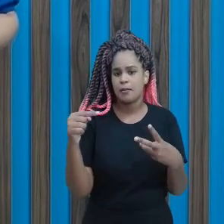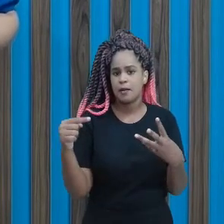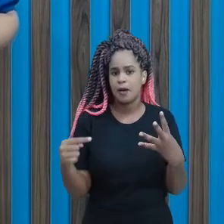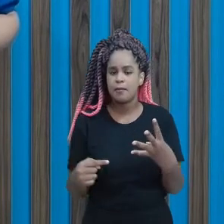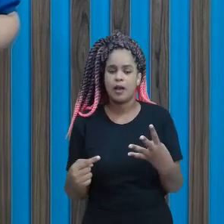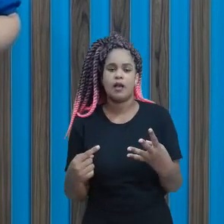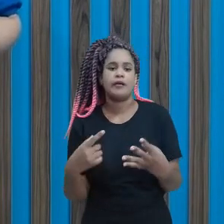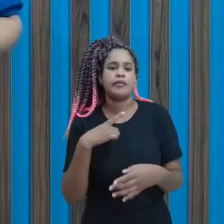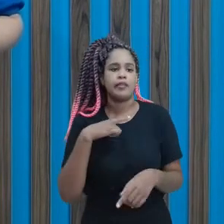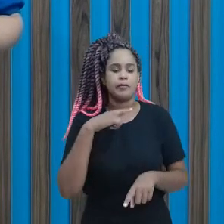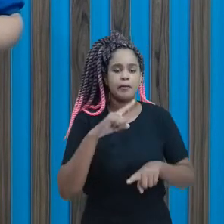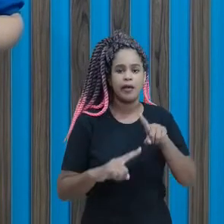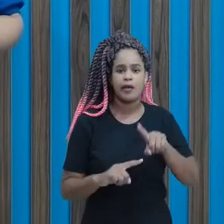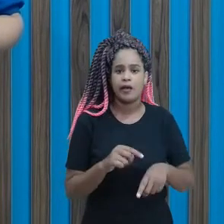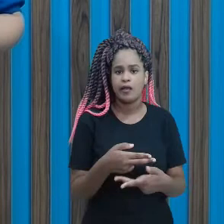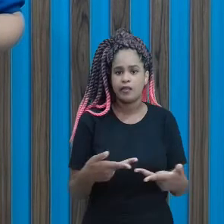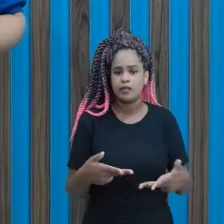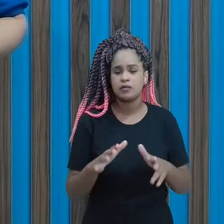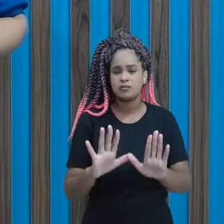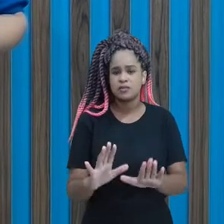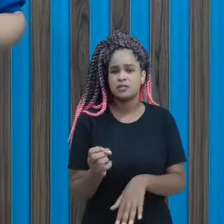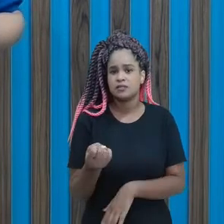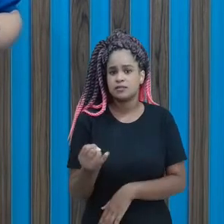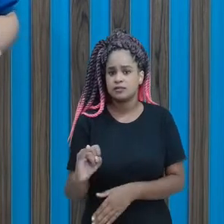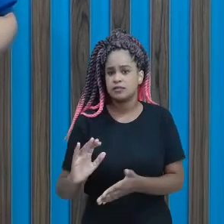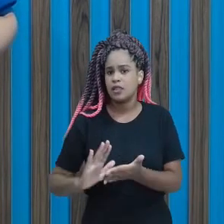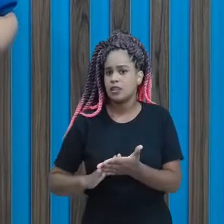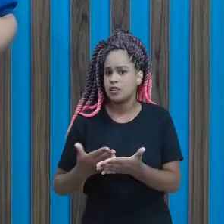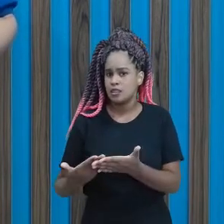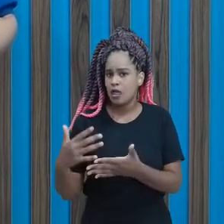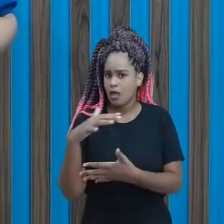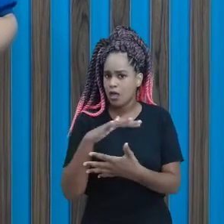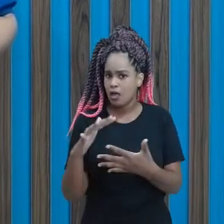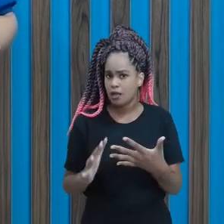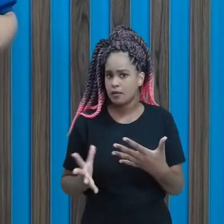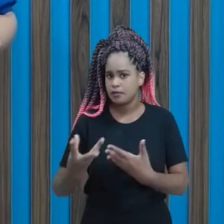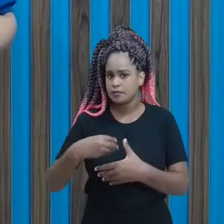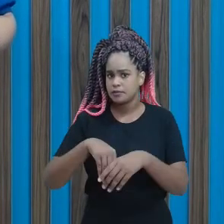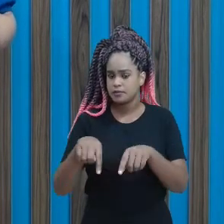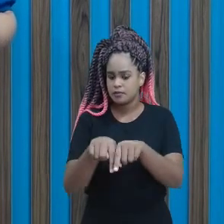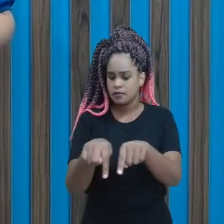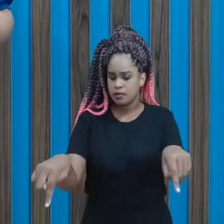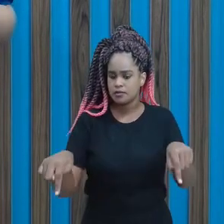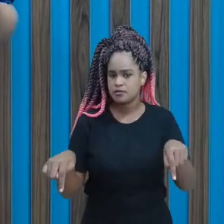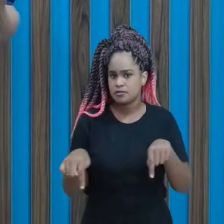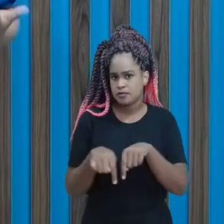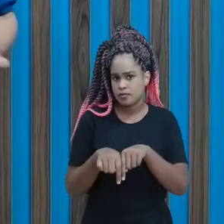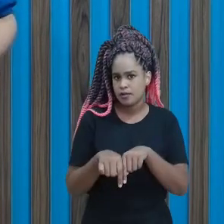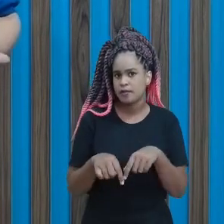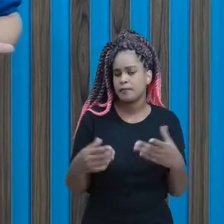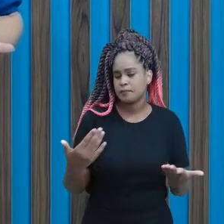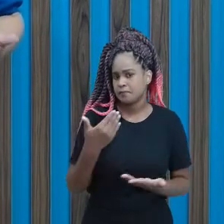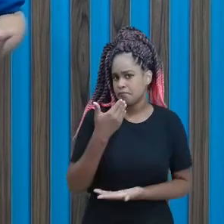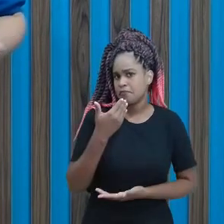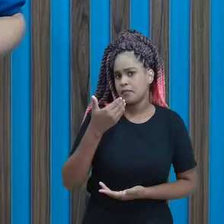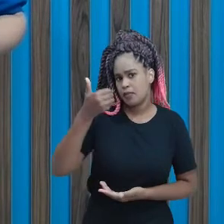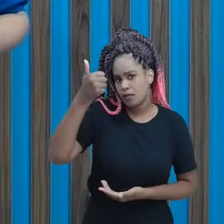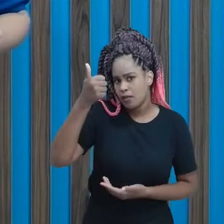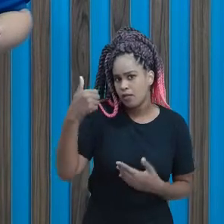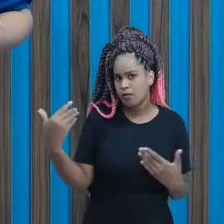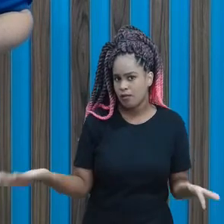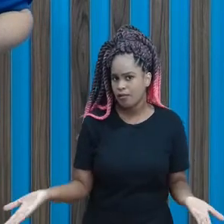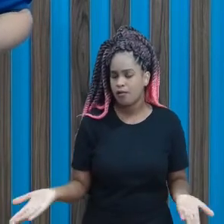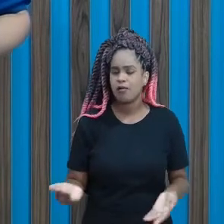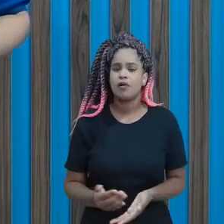esses recursos, mas e se eu tiver um intérprete na minha sala? Não é? Não facilitaria? Qual